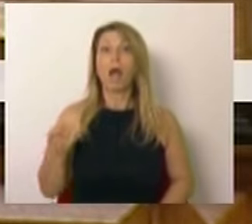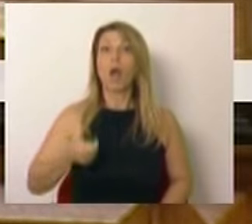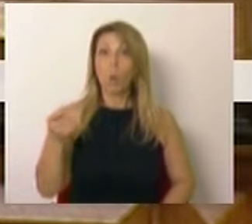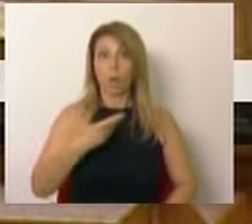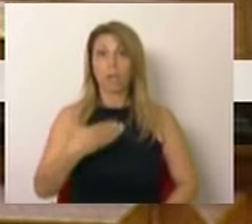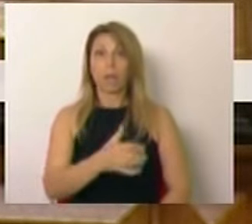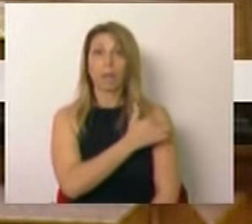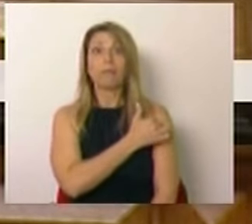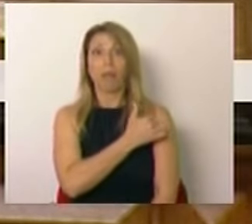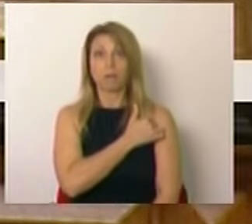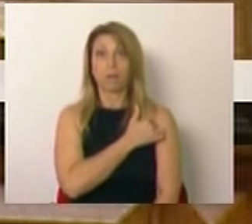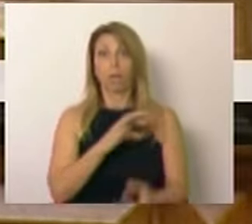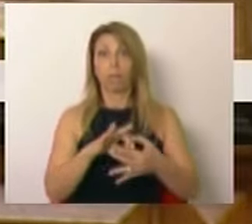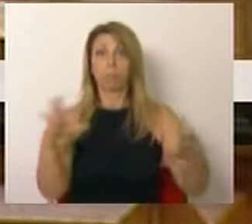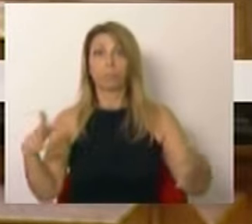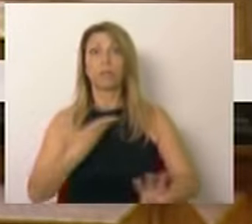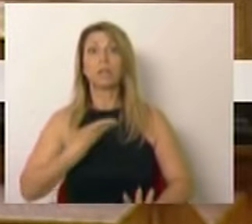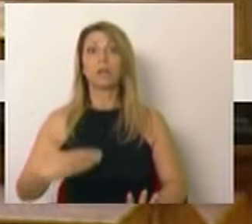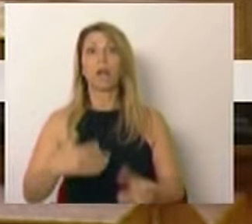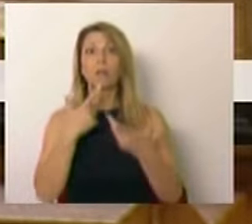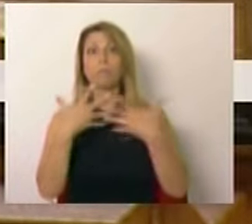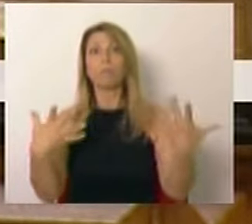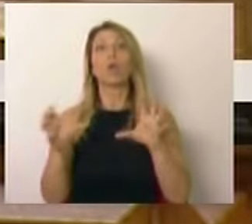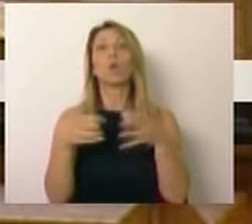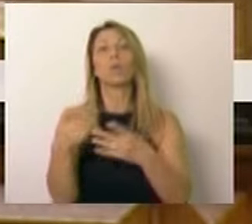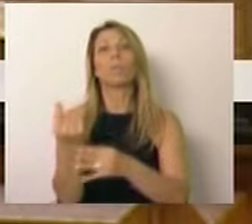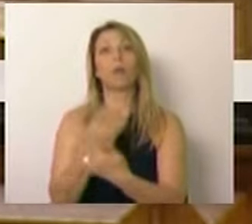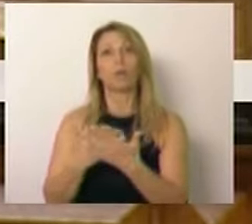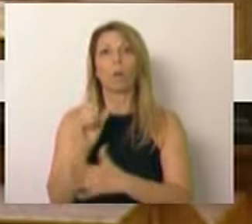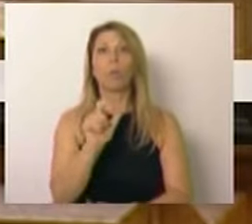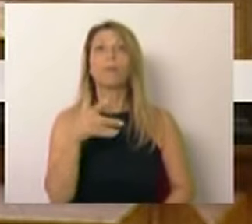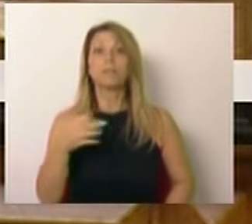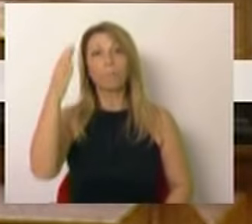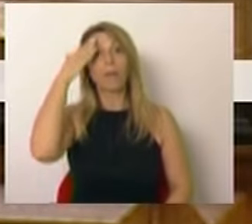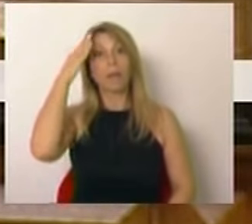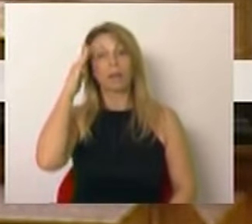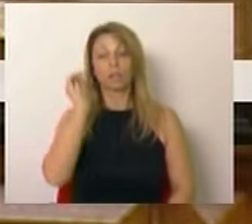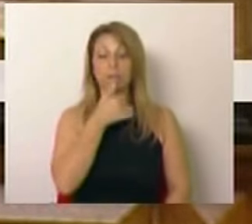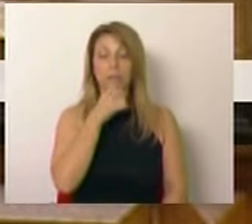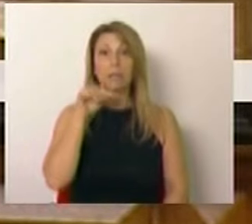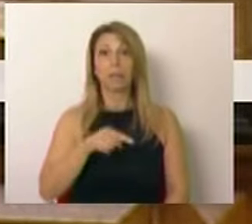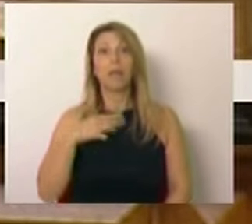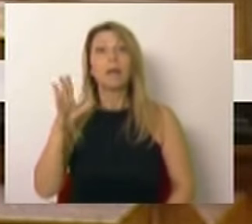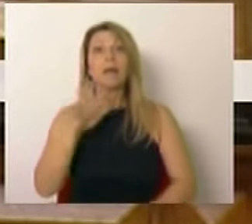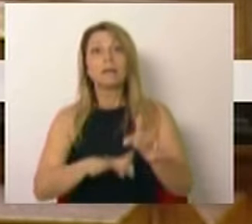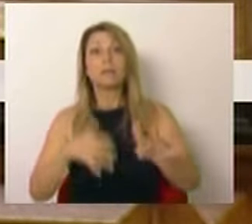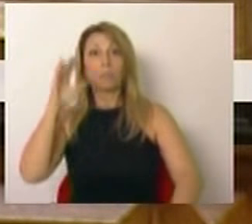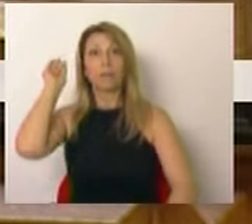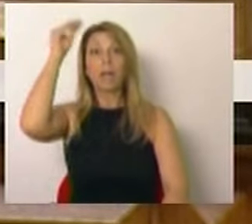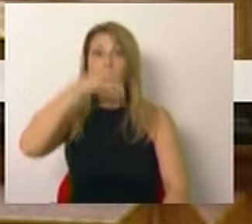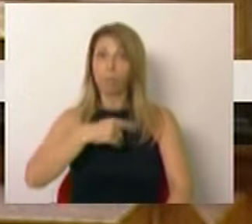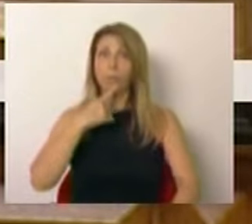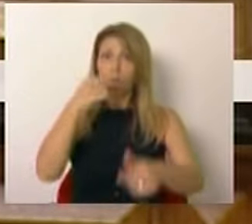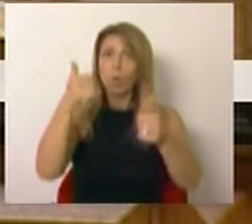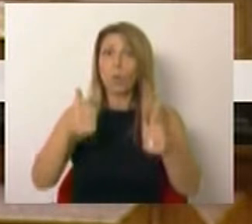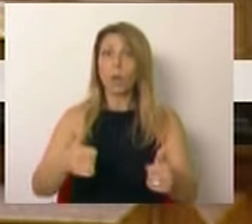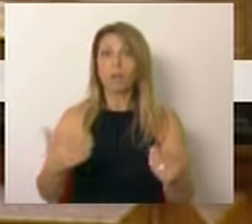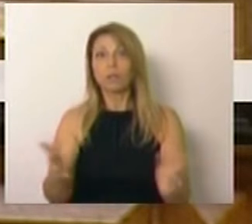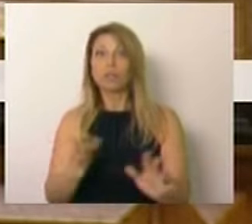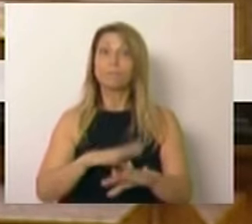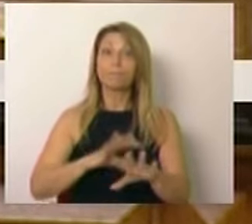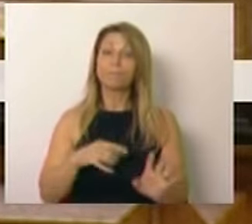o interesse dos grupos económicos. O PCP entende que as opções tomadas pela Assembleia da República estão corretas. Por isso, por